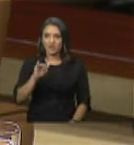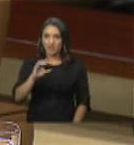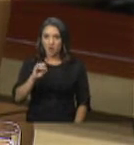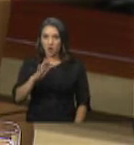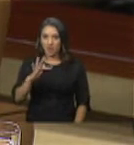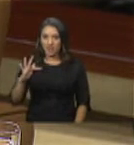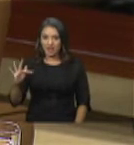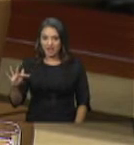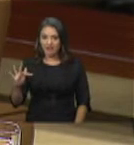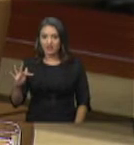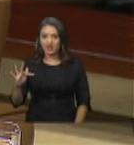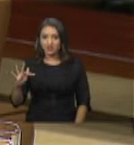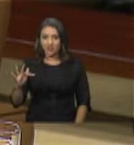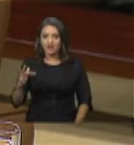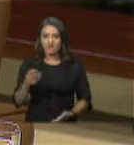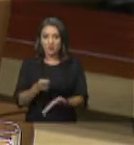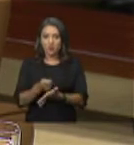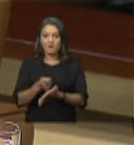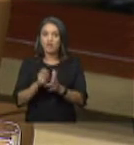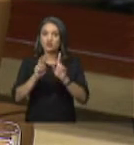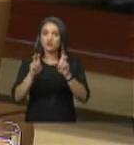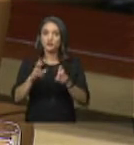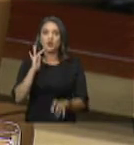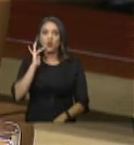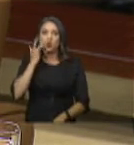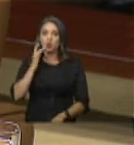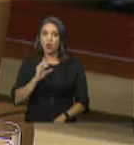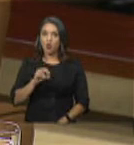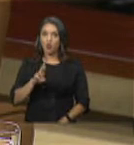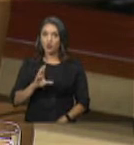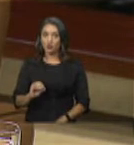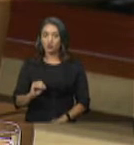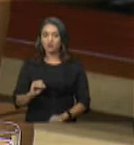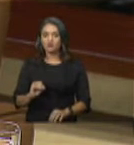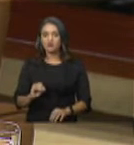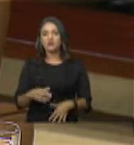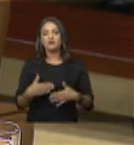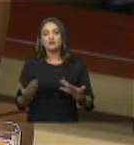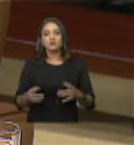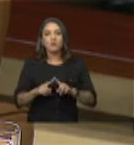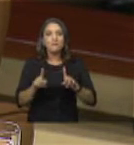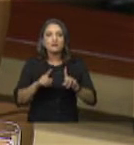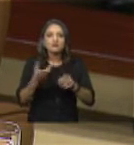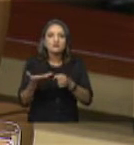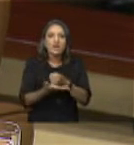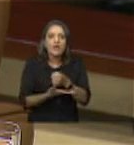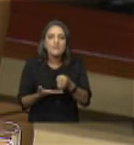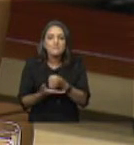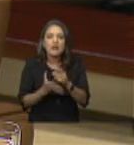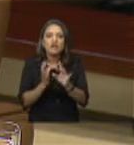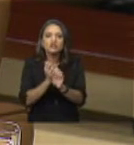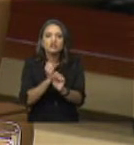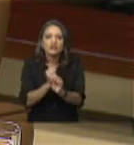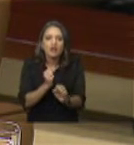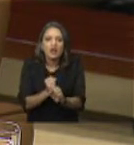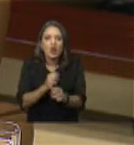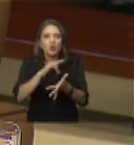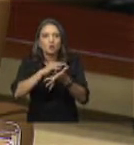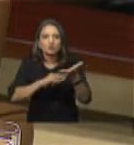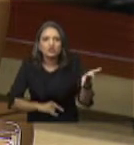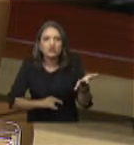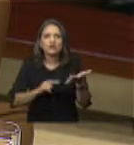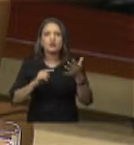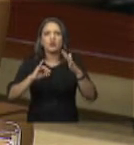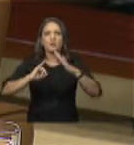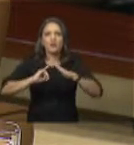IOF sobre ouro seja um ativo financeiro ao invés de julgar a base de incidência como títulos e valores